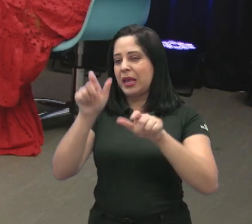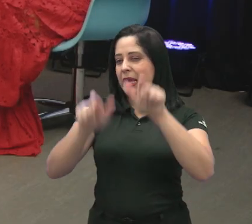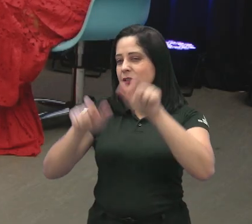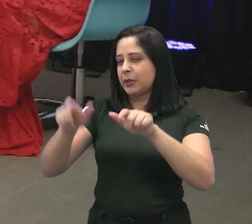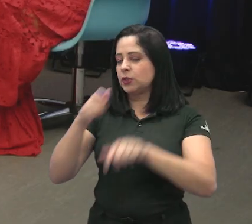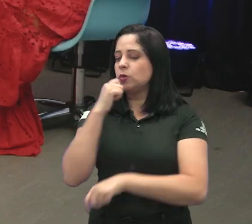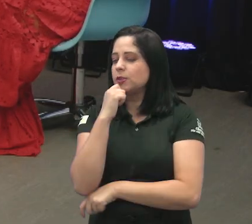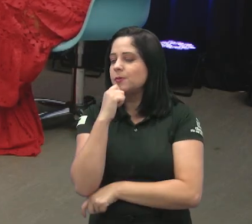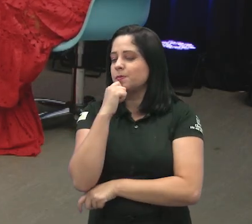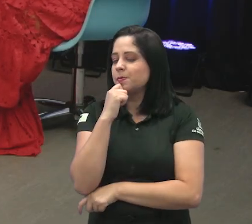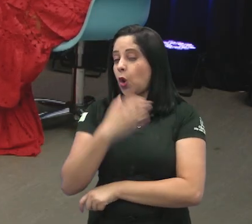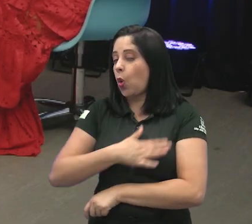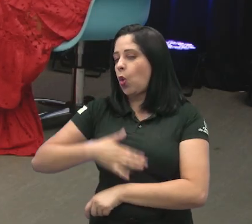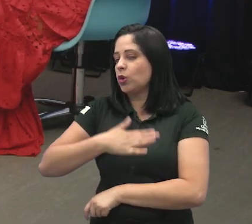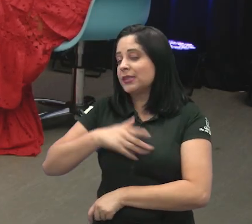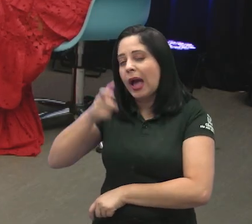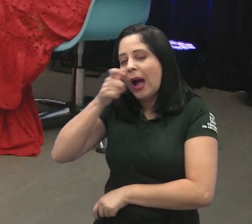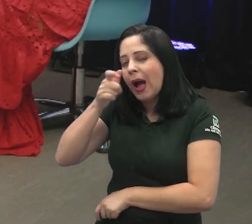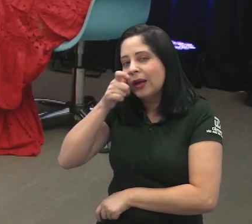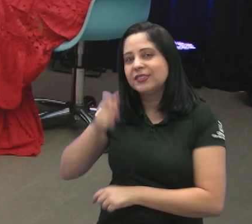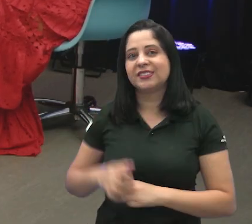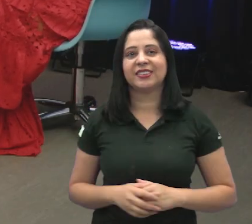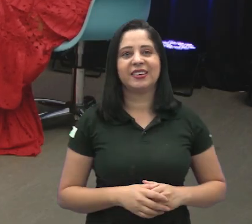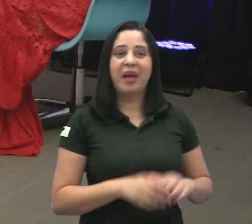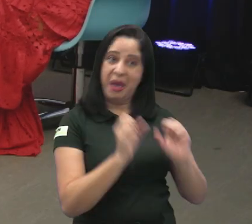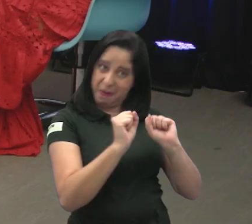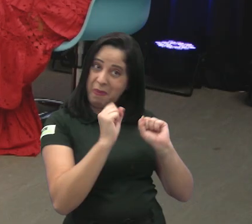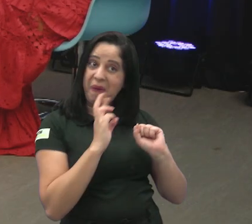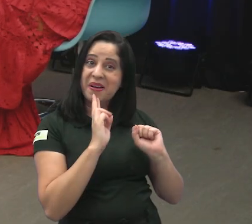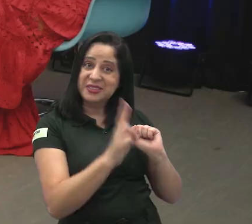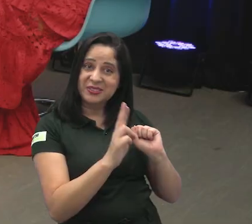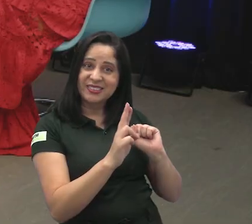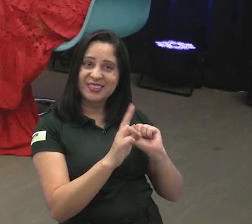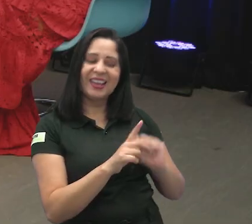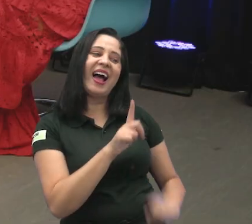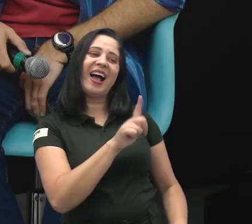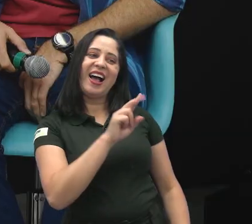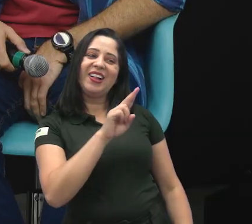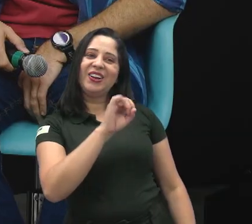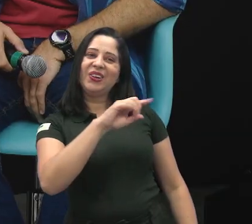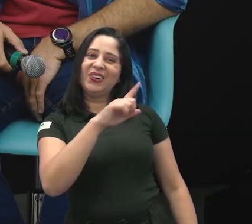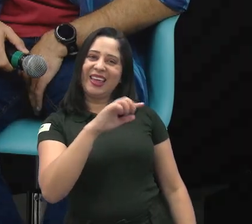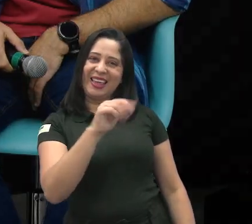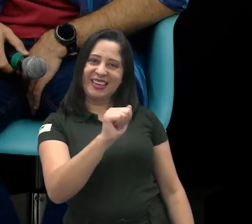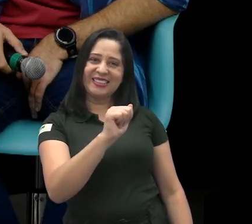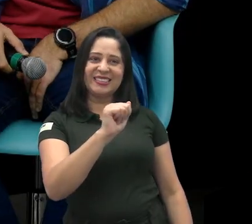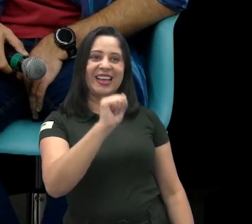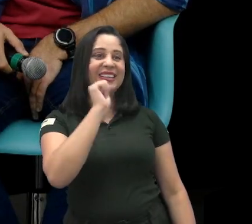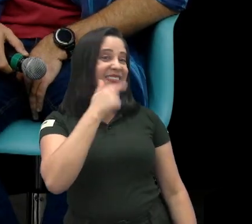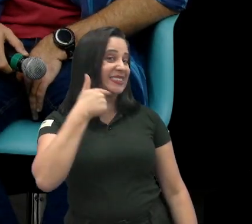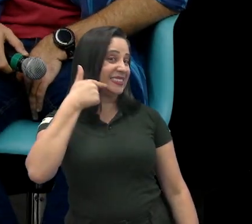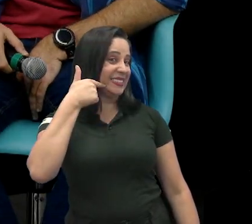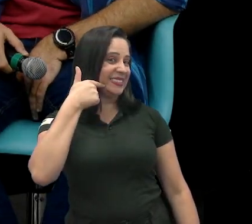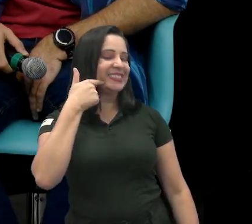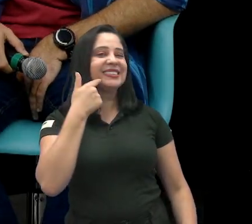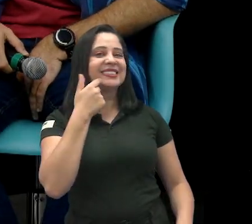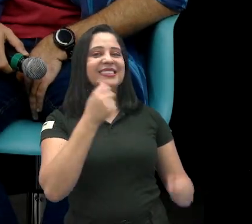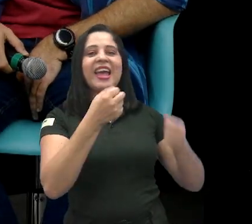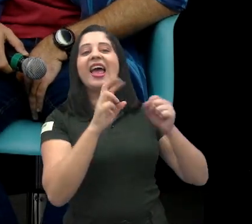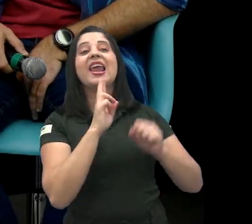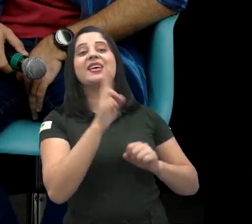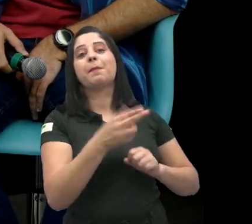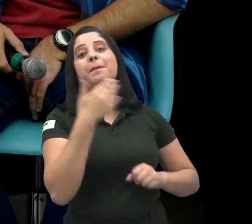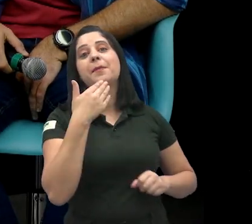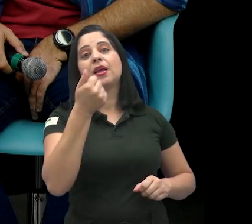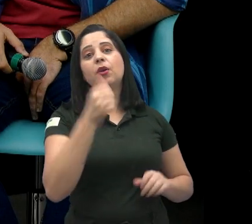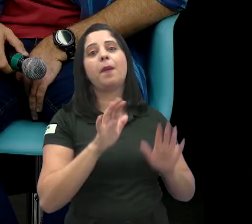interesse no público lá de casa? Posso ir? Eu acho que a Luísa é a melhor opção para falar, porque ela faz agenda cultural. Mas aqui